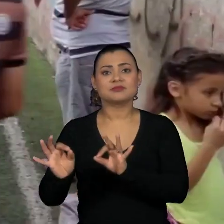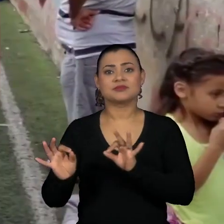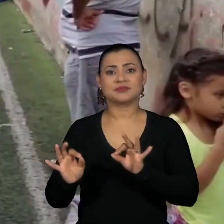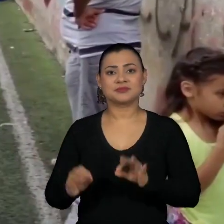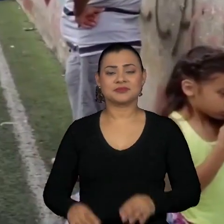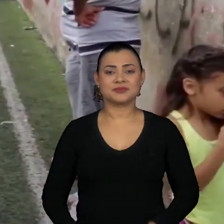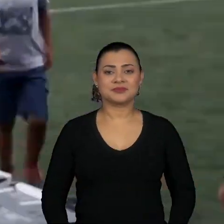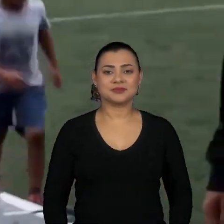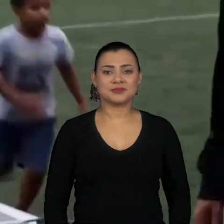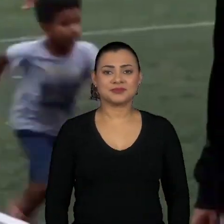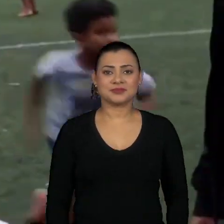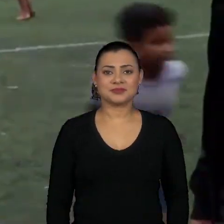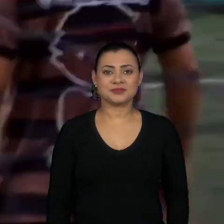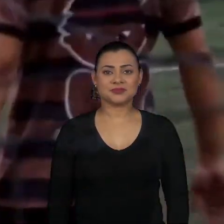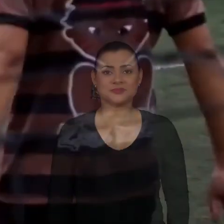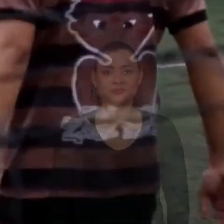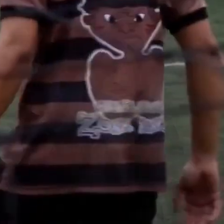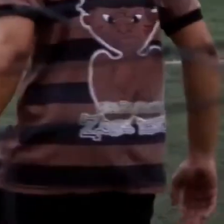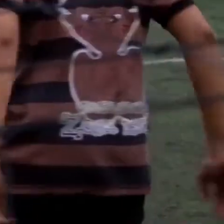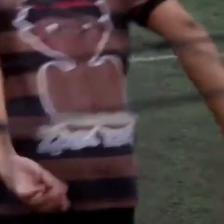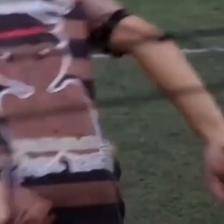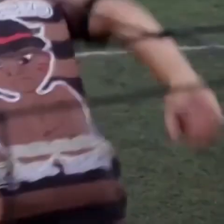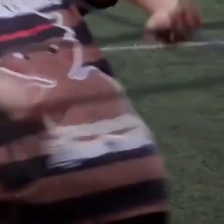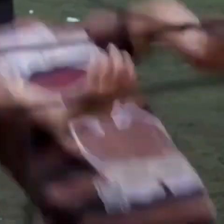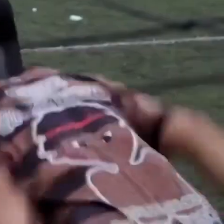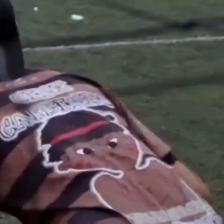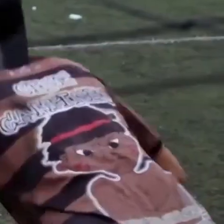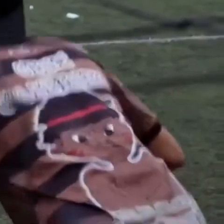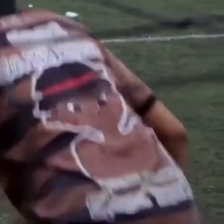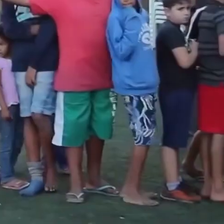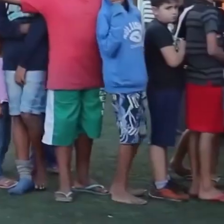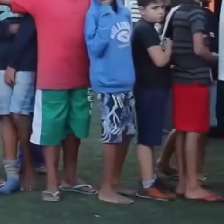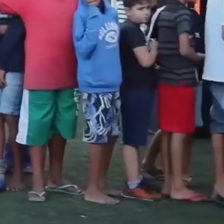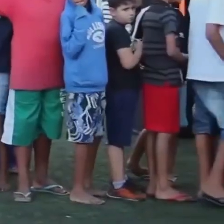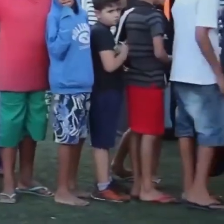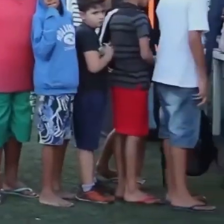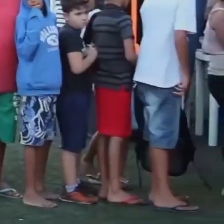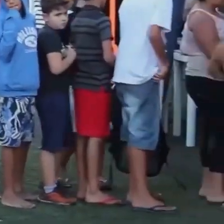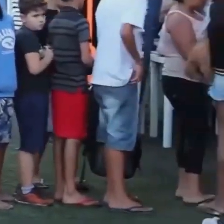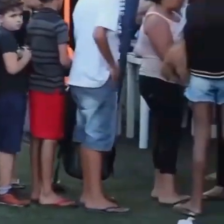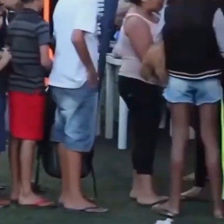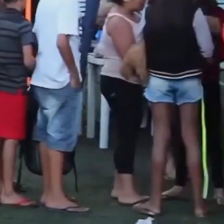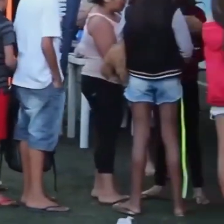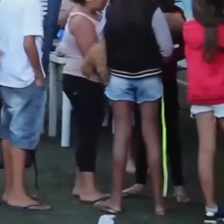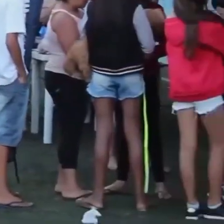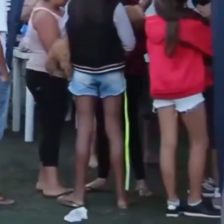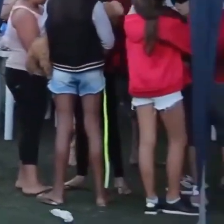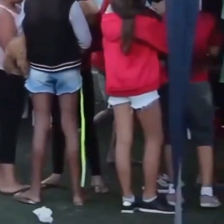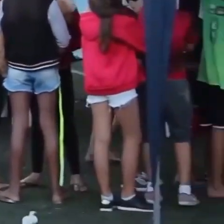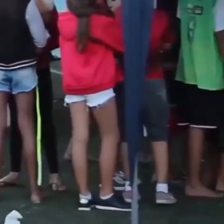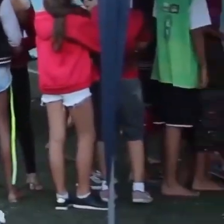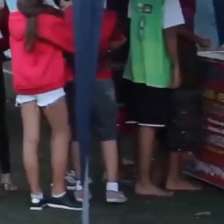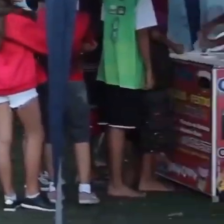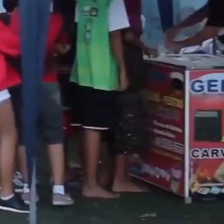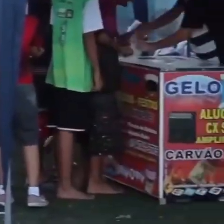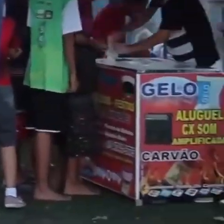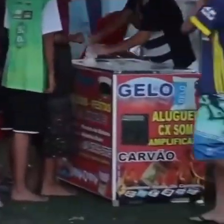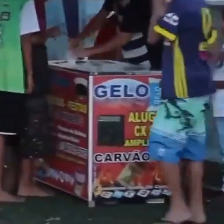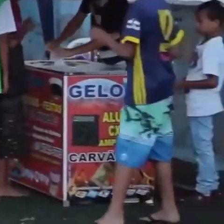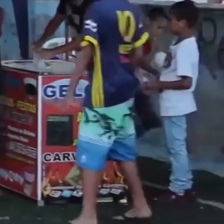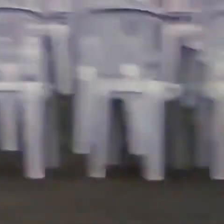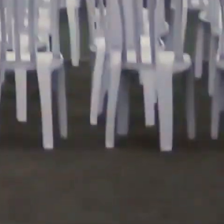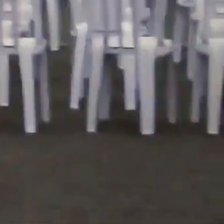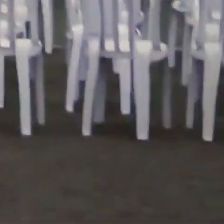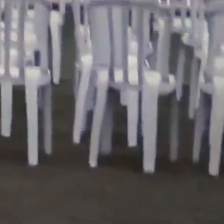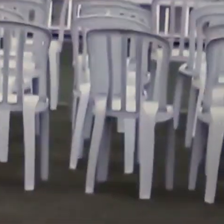muito mais do que prever, cuidado pra não se perder. São tantos os